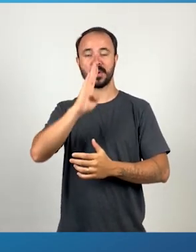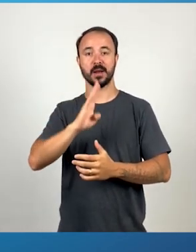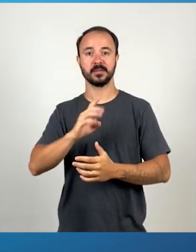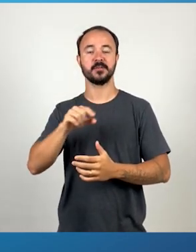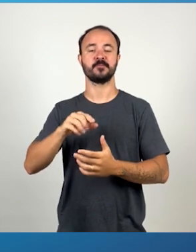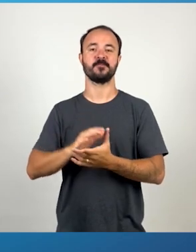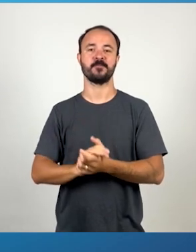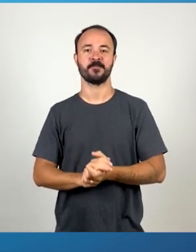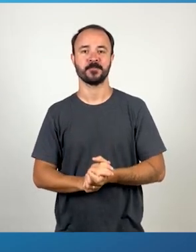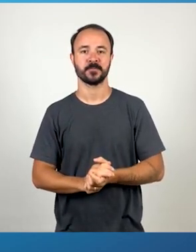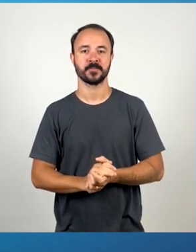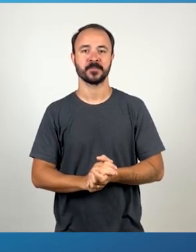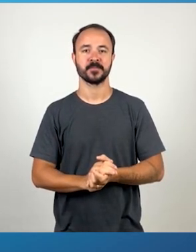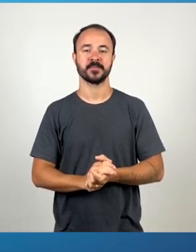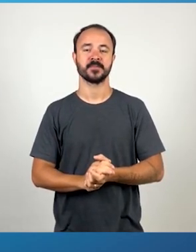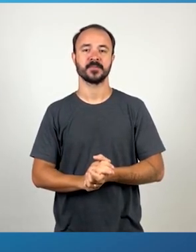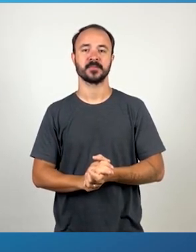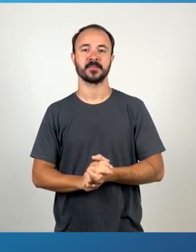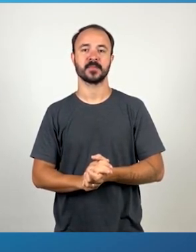estado do Maranhão.